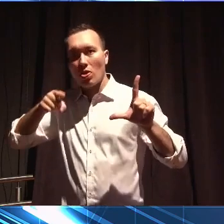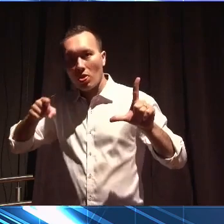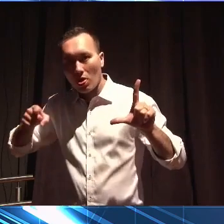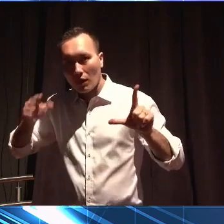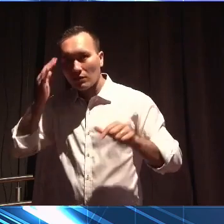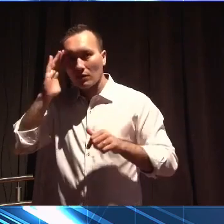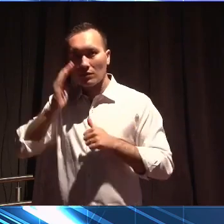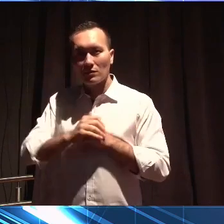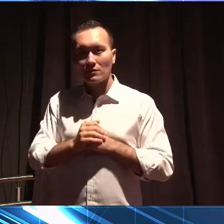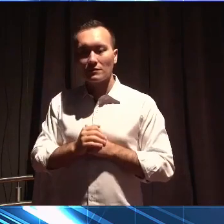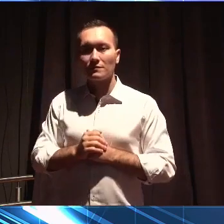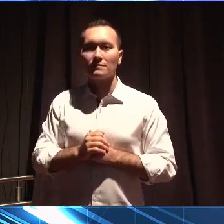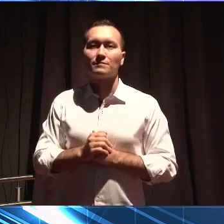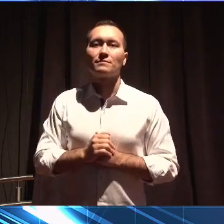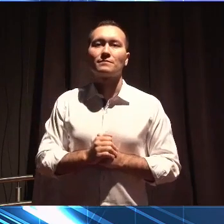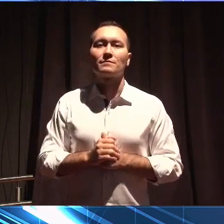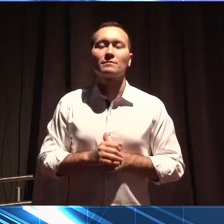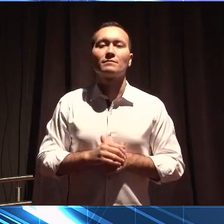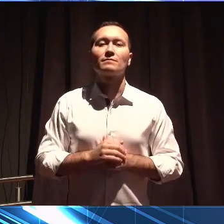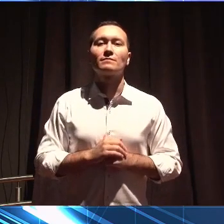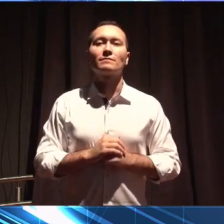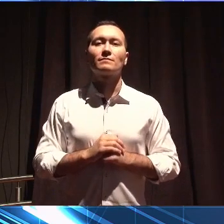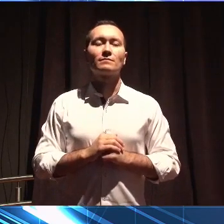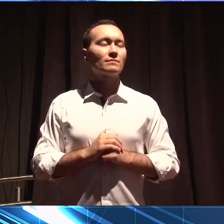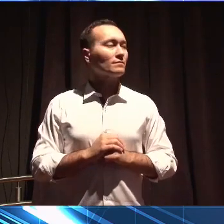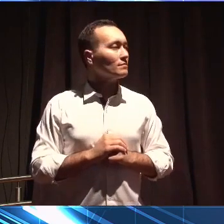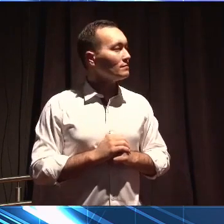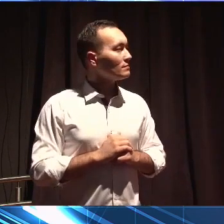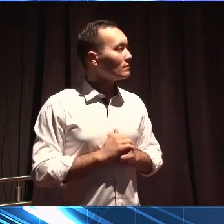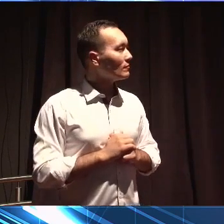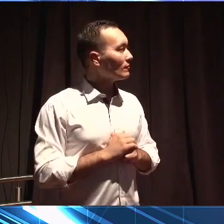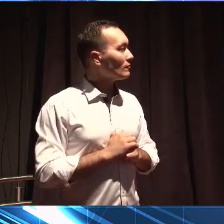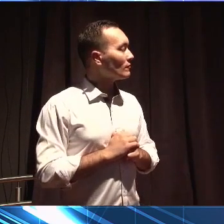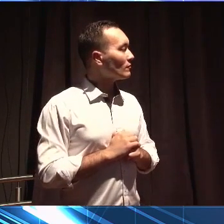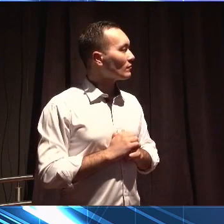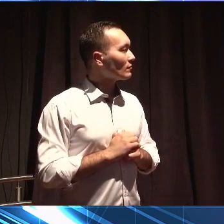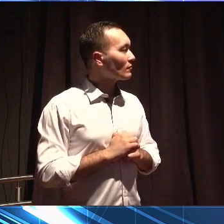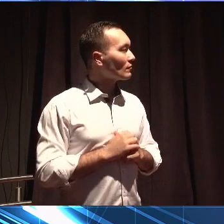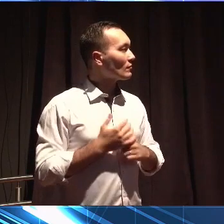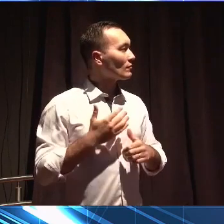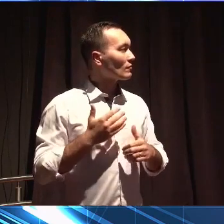olhando. Exato. Até nos nossos estudos, às vezes, colocando ali